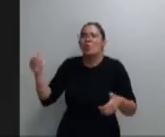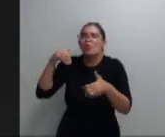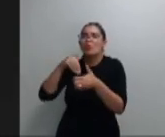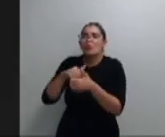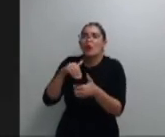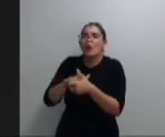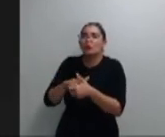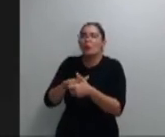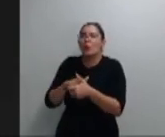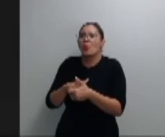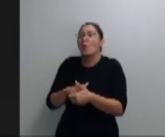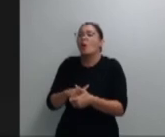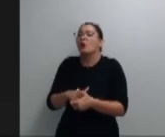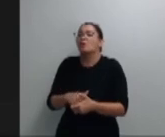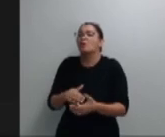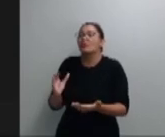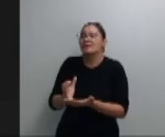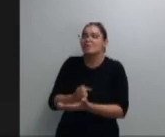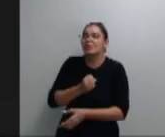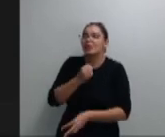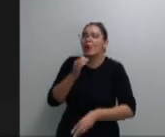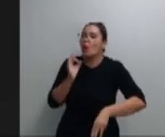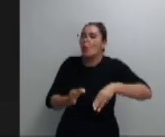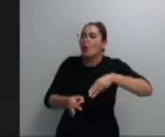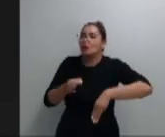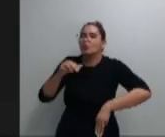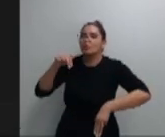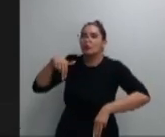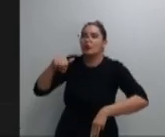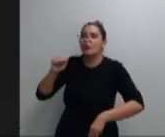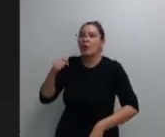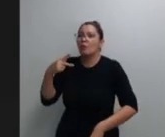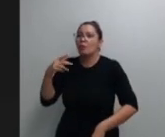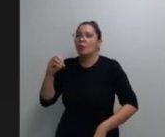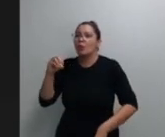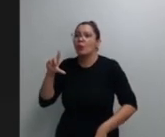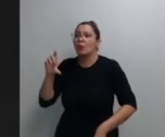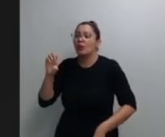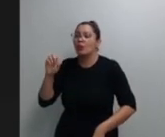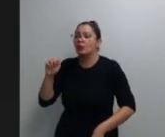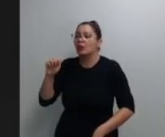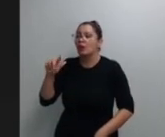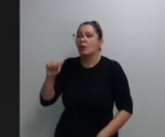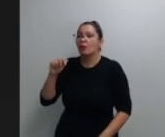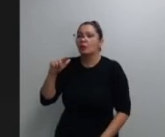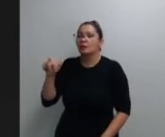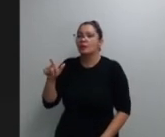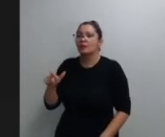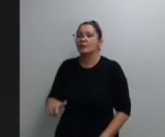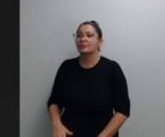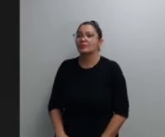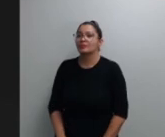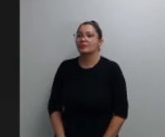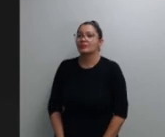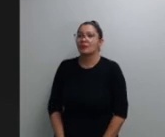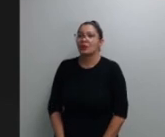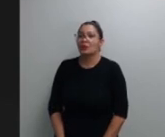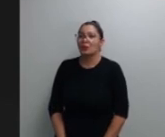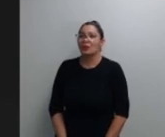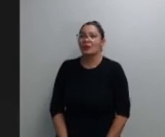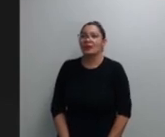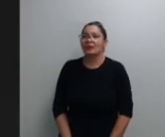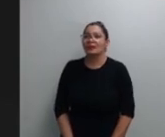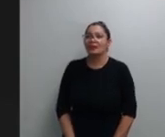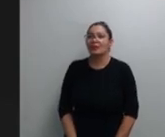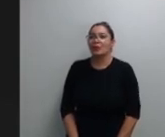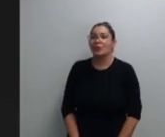vencido o ministro Napoleão Maia o 4 vossa excelência o que é tá lembrado o 4 deixa eu verificar aqui